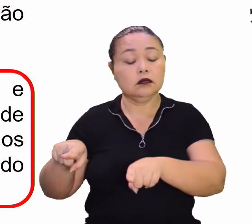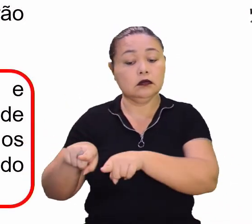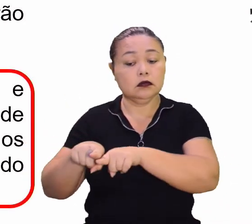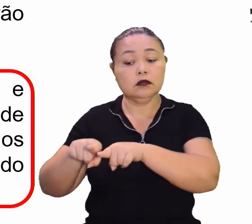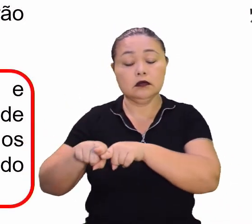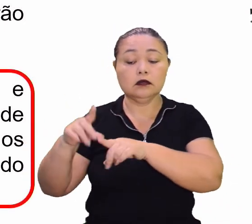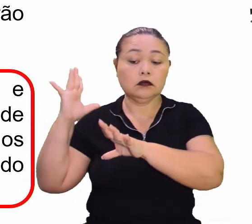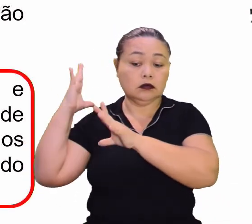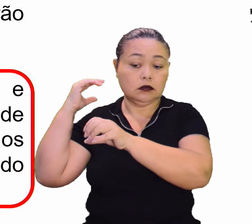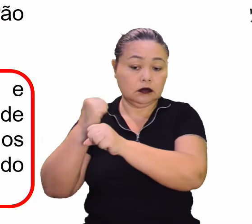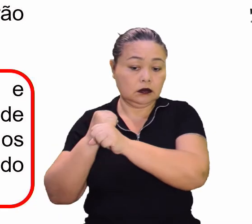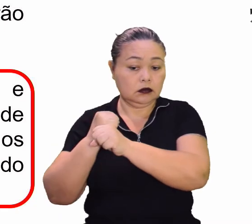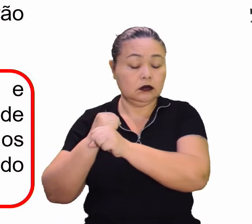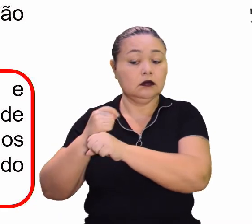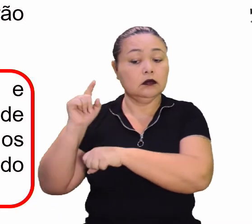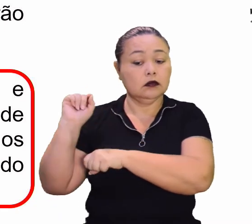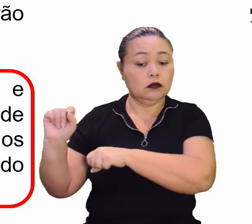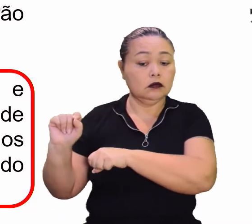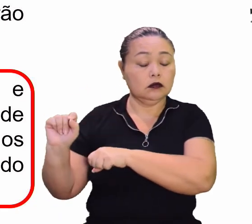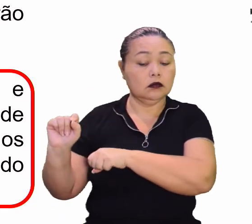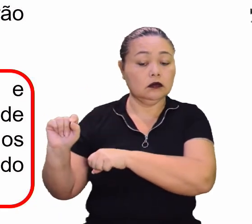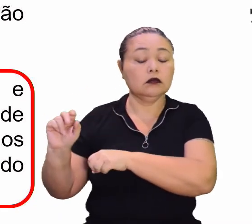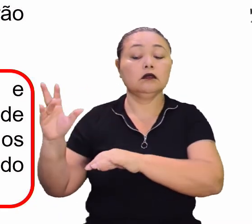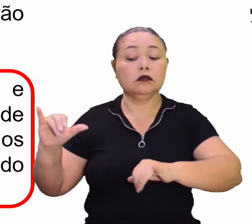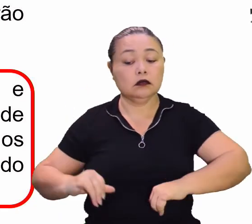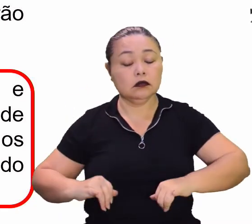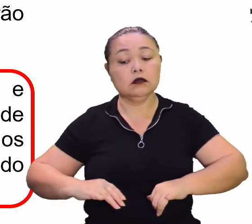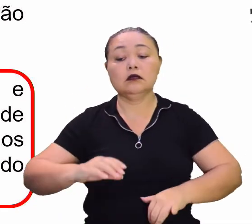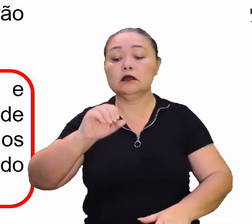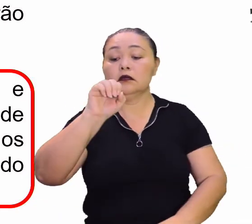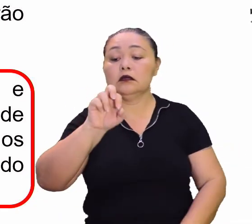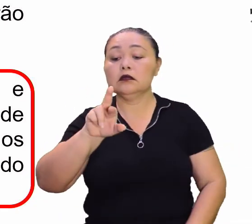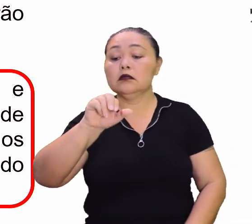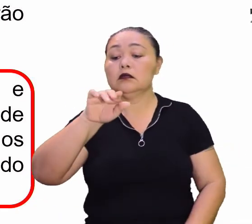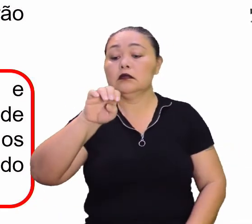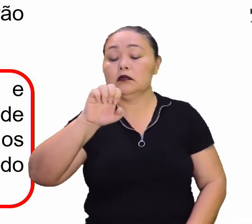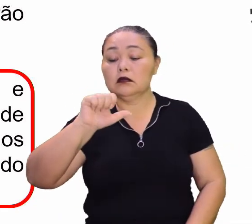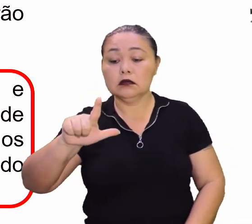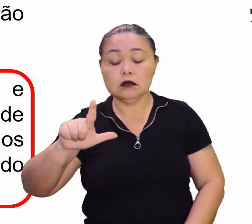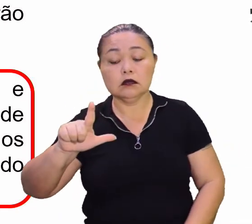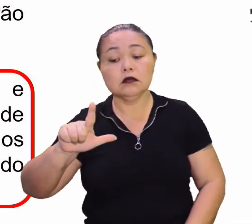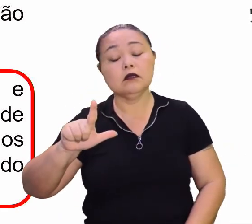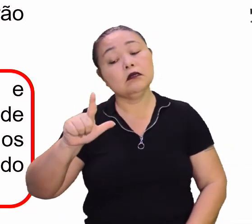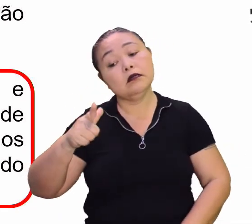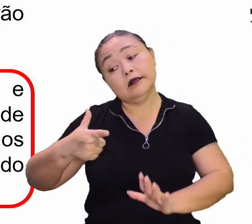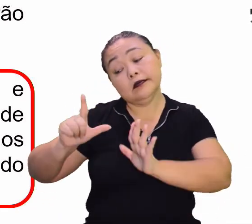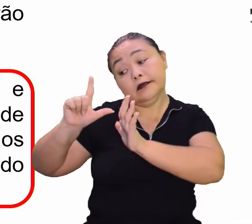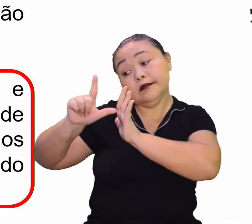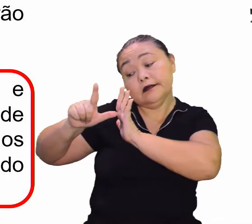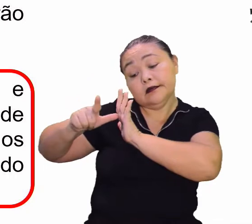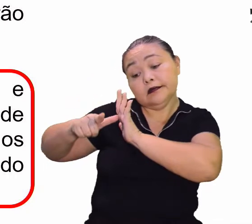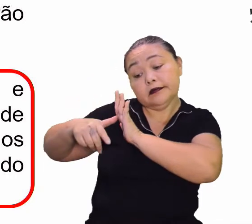na revisão, que eles sofreram, os orientais, e ficaram um pouco